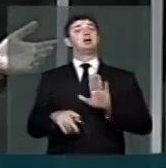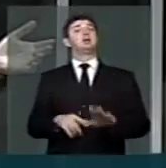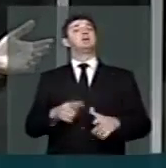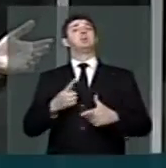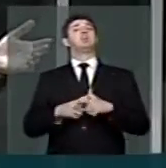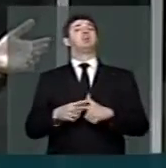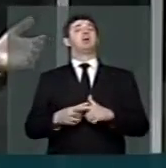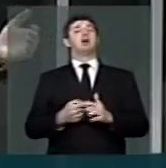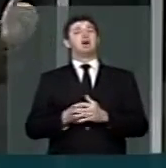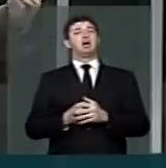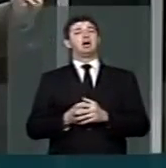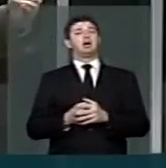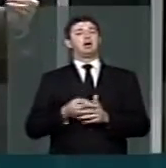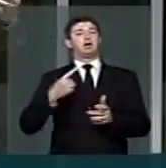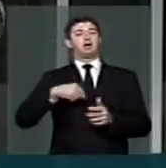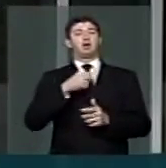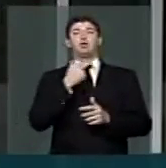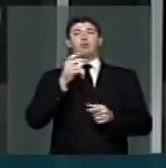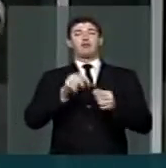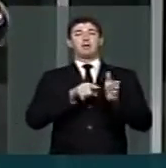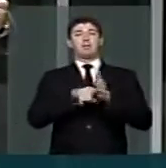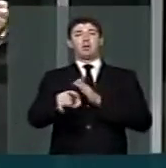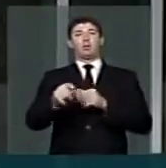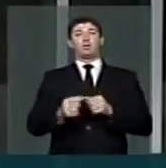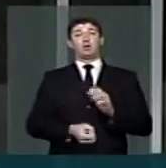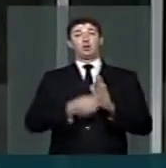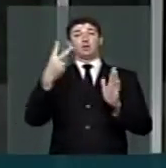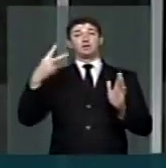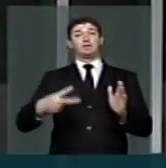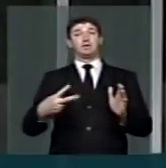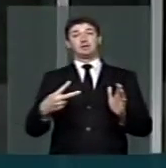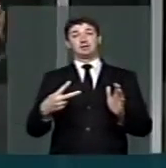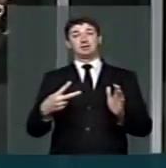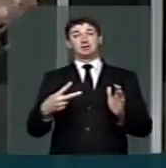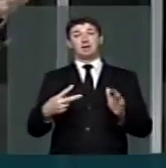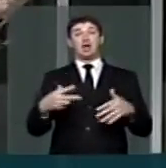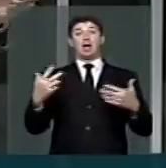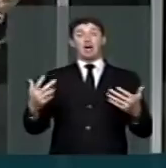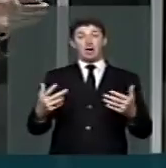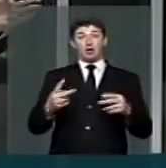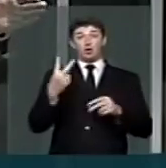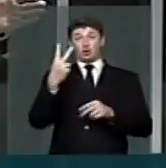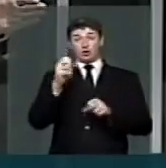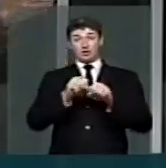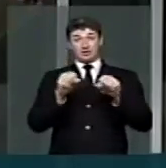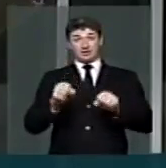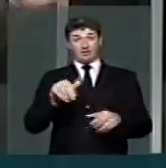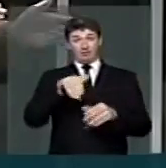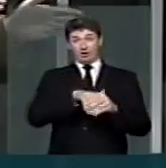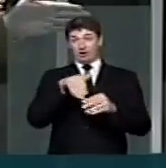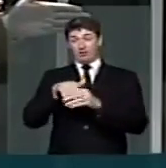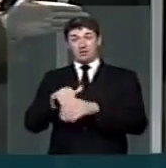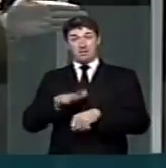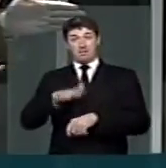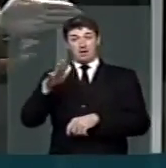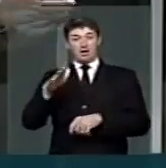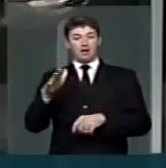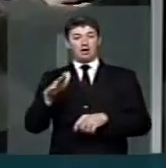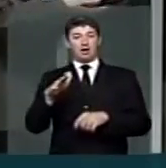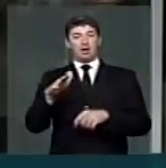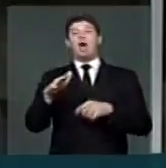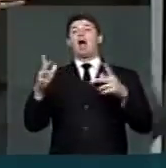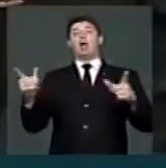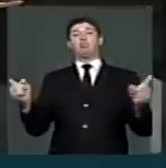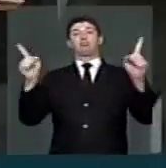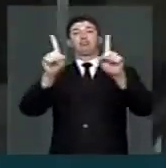não podemos fazer esta consulta então em 2 tempos? E os 2 sistemas mais votados passam o segundo tempo